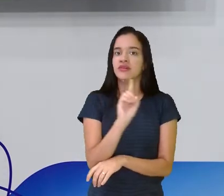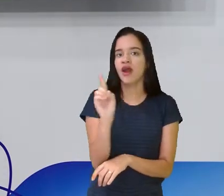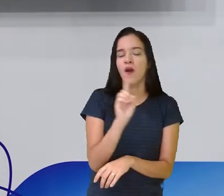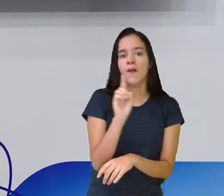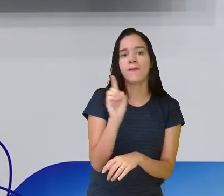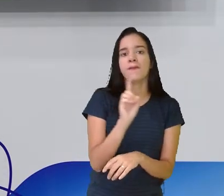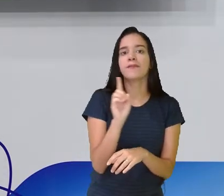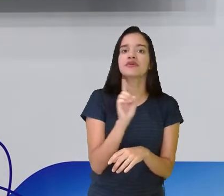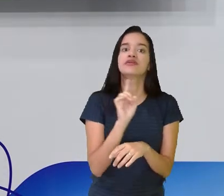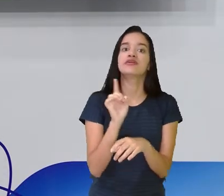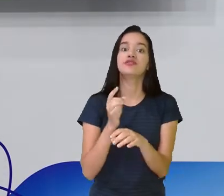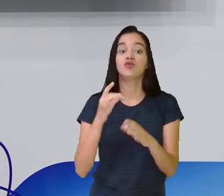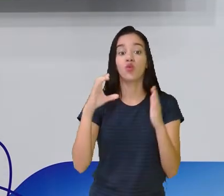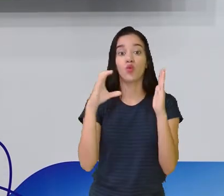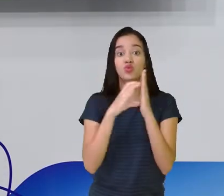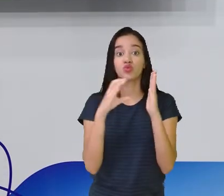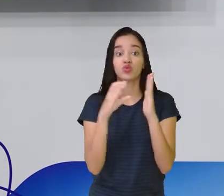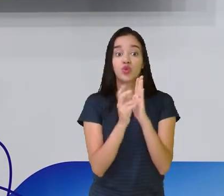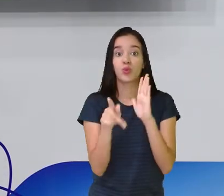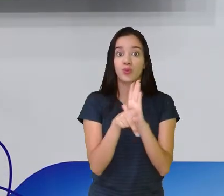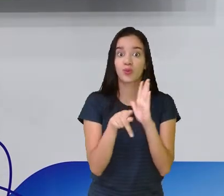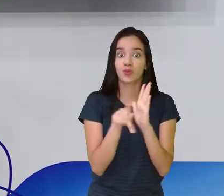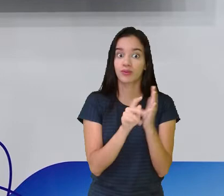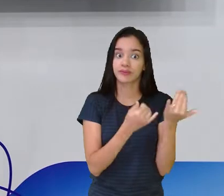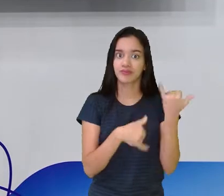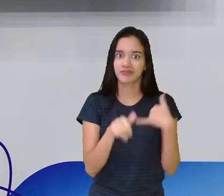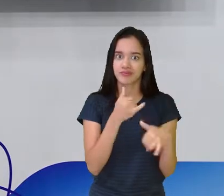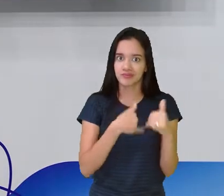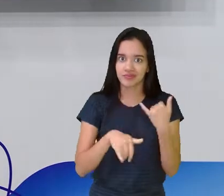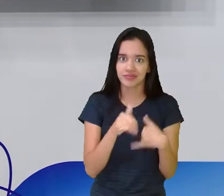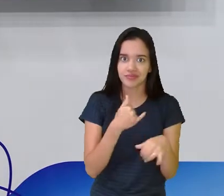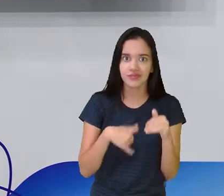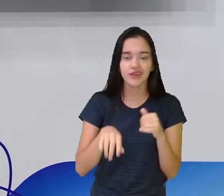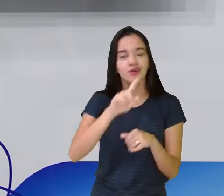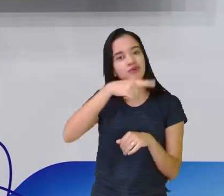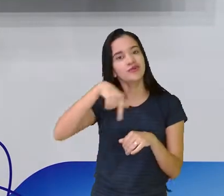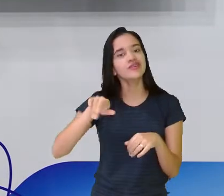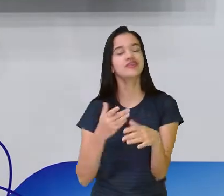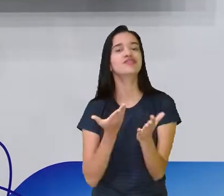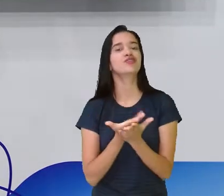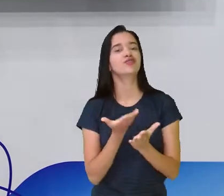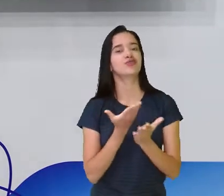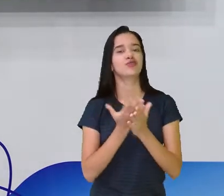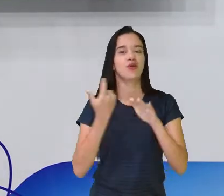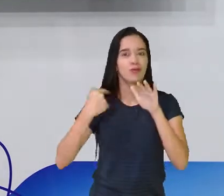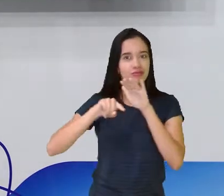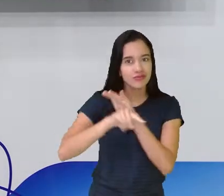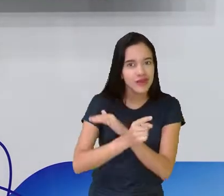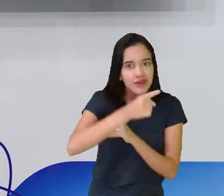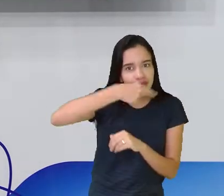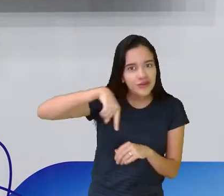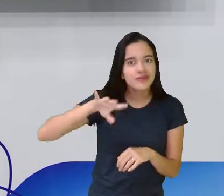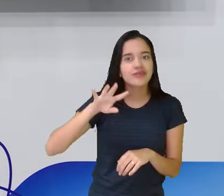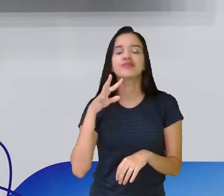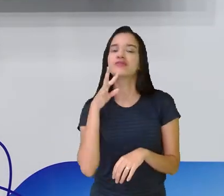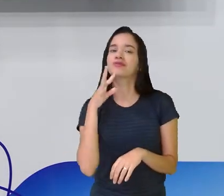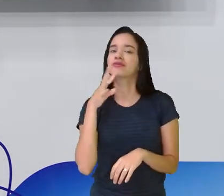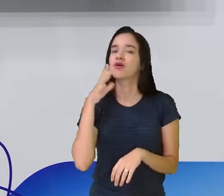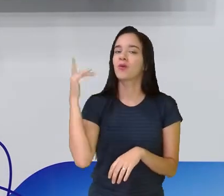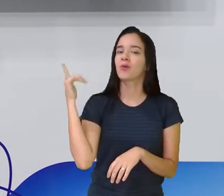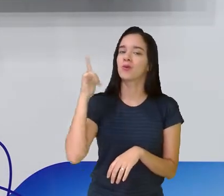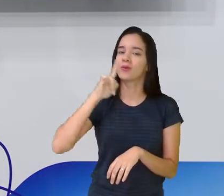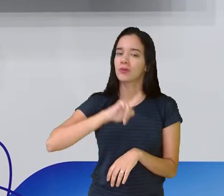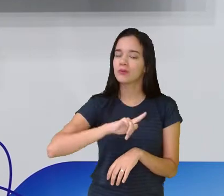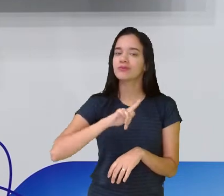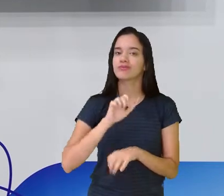já colocam com os símbolos químicos. É bem legal. Quando vocês estiverem estudando química mais aprofundadamente, vocês vão conseguir ver